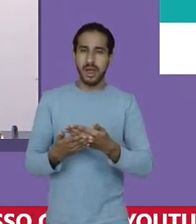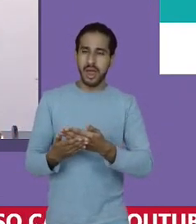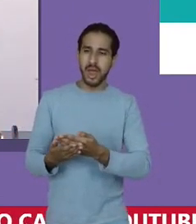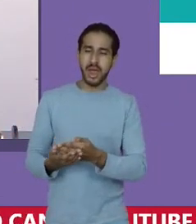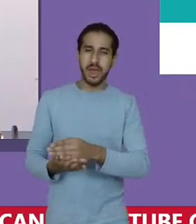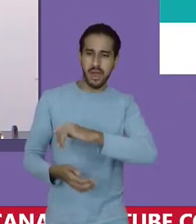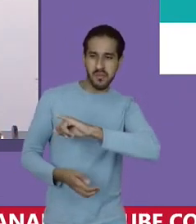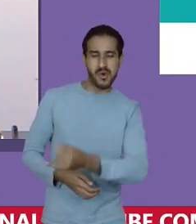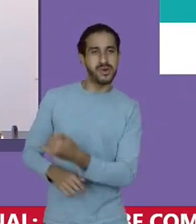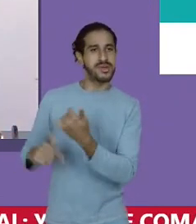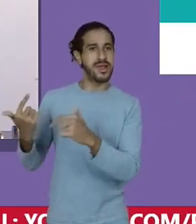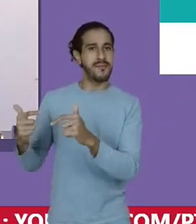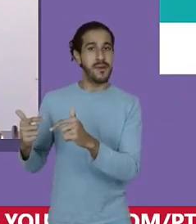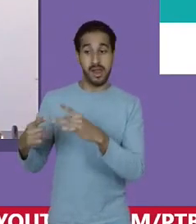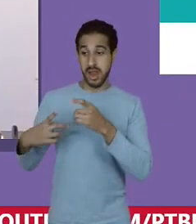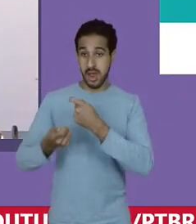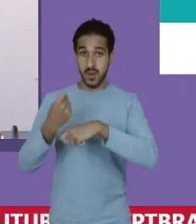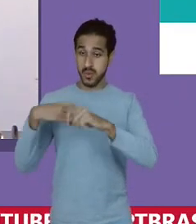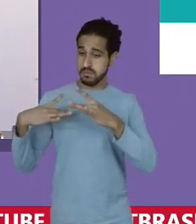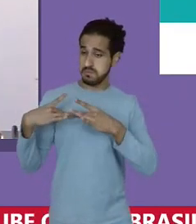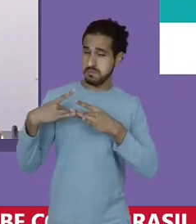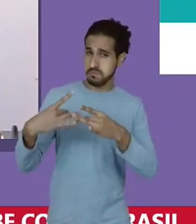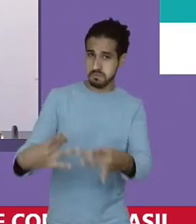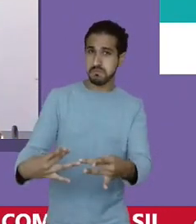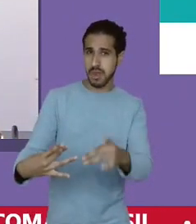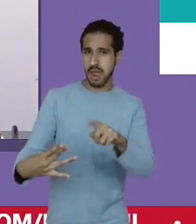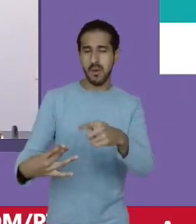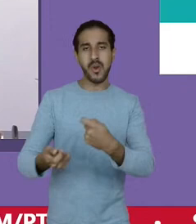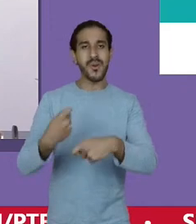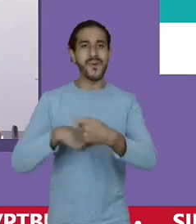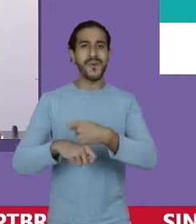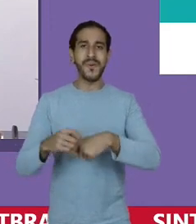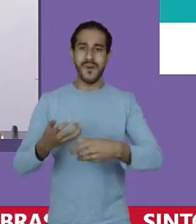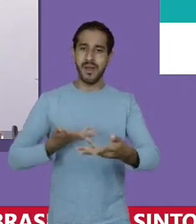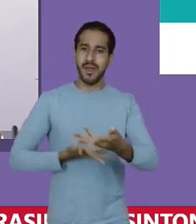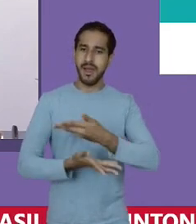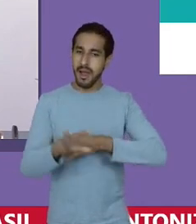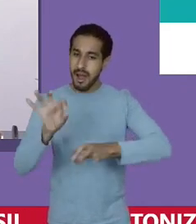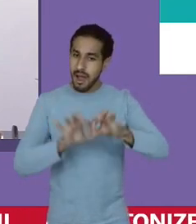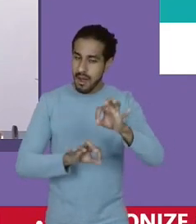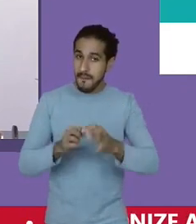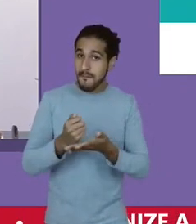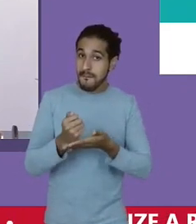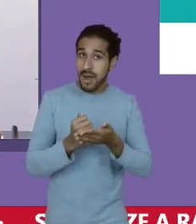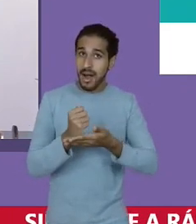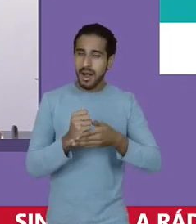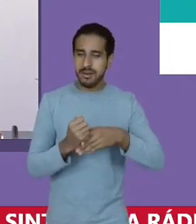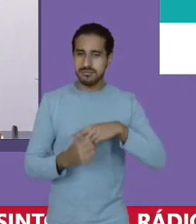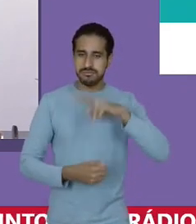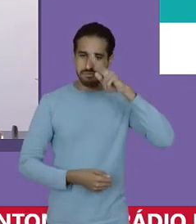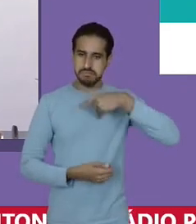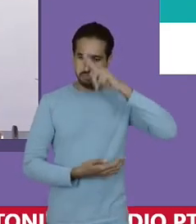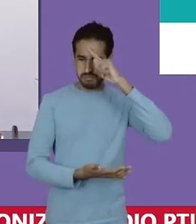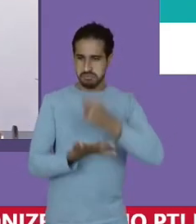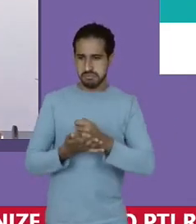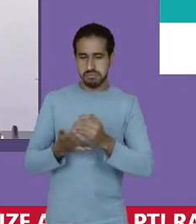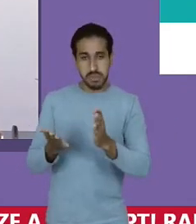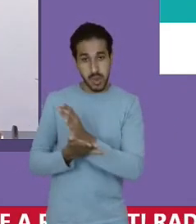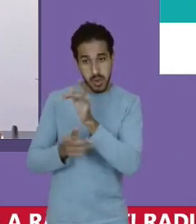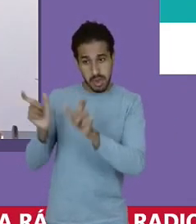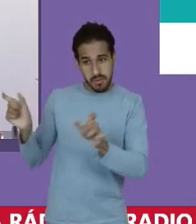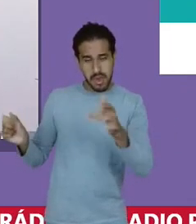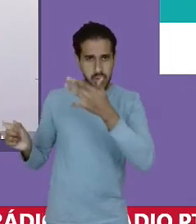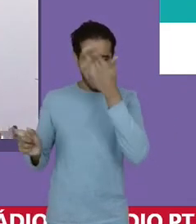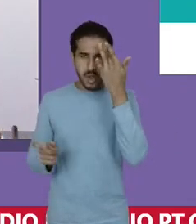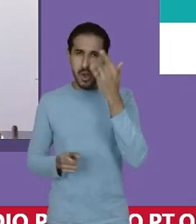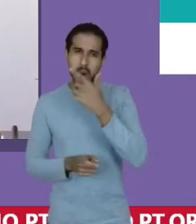de trabalho. Então, a economia solidária, ela é uma economia que se organiza, sobretudo, a partir da decisão de pessoas,